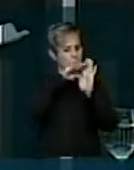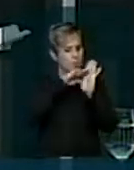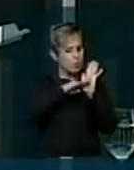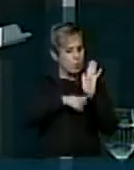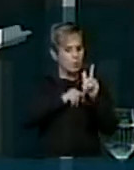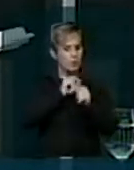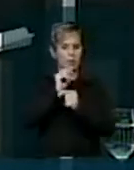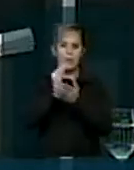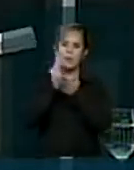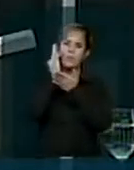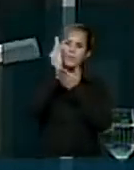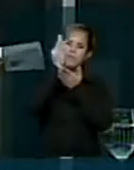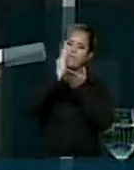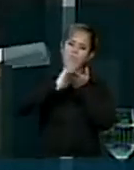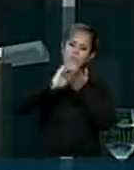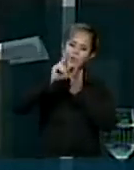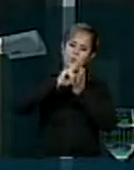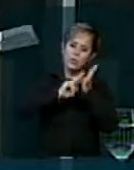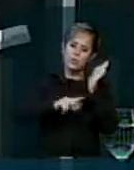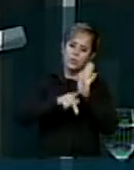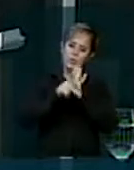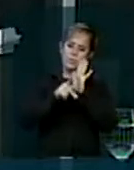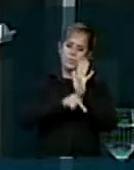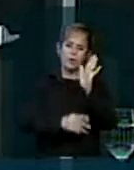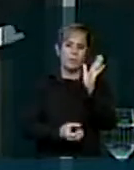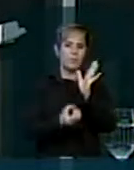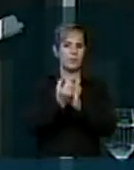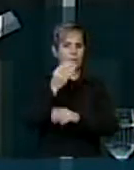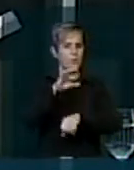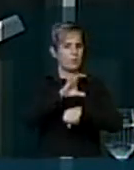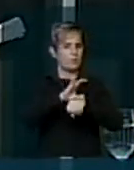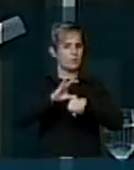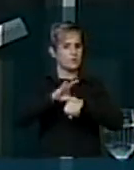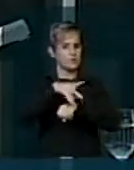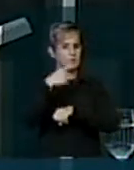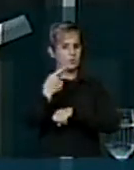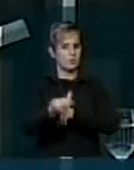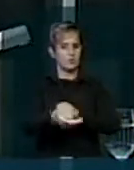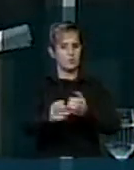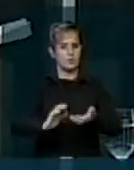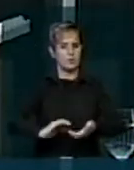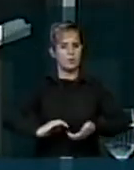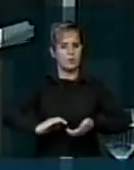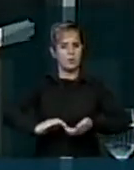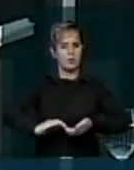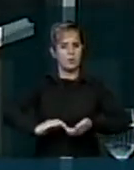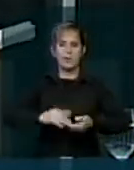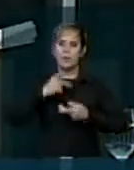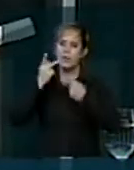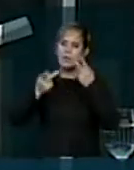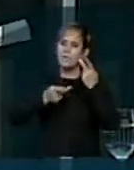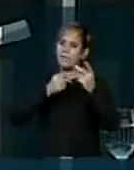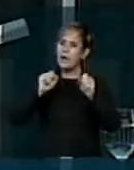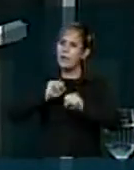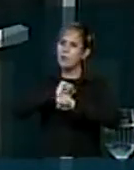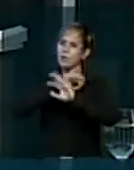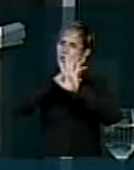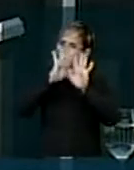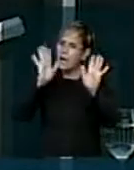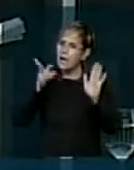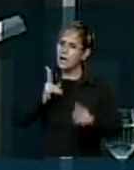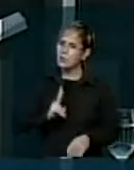os destinos da produção legislativa do Congresso Nacional, e dispõe com muita clareza, que é sempre